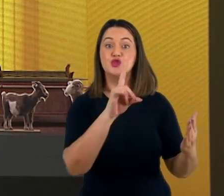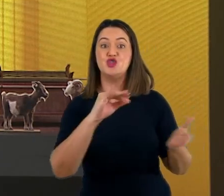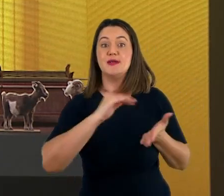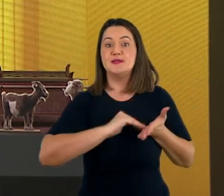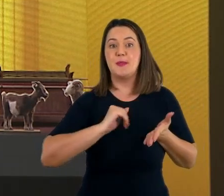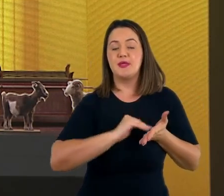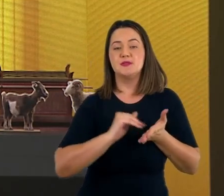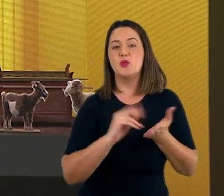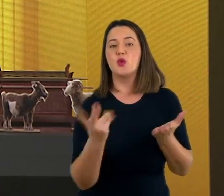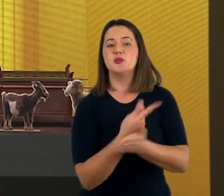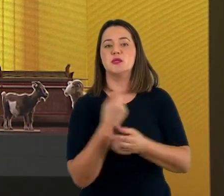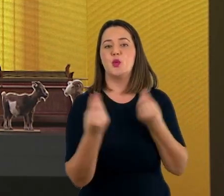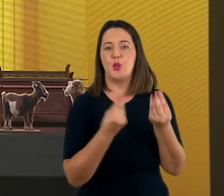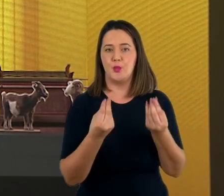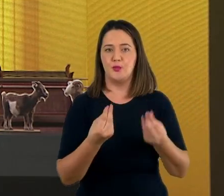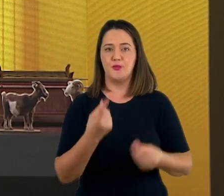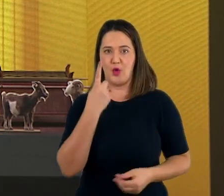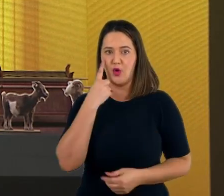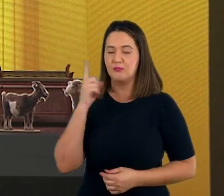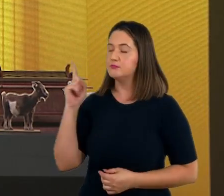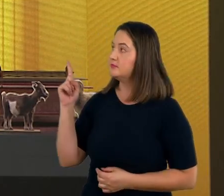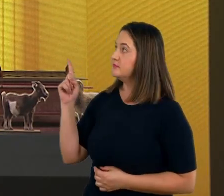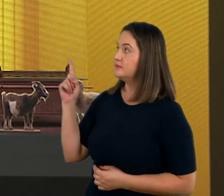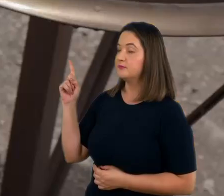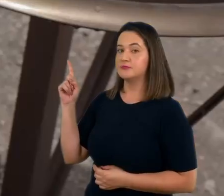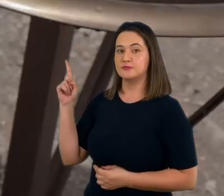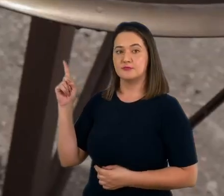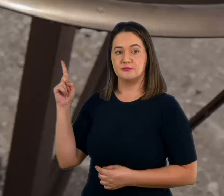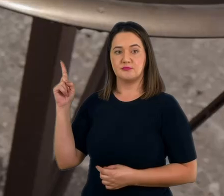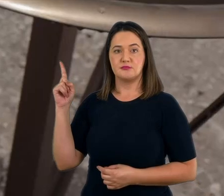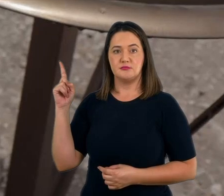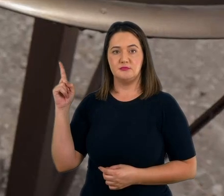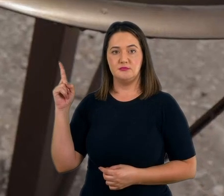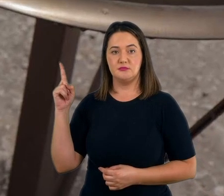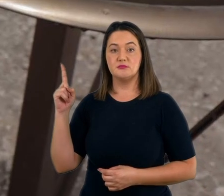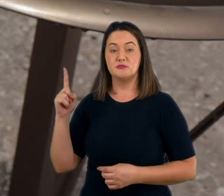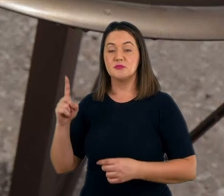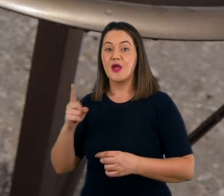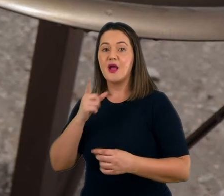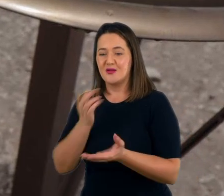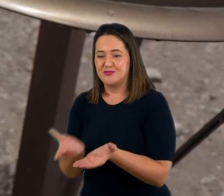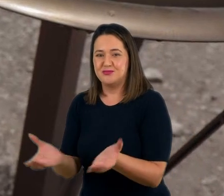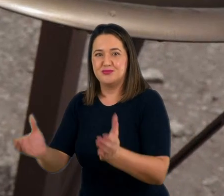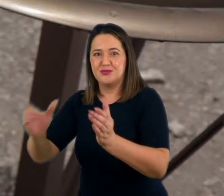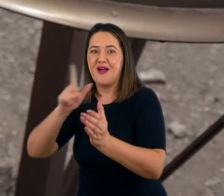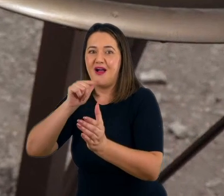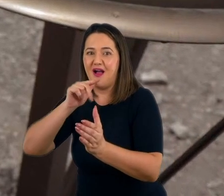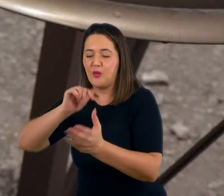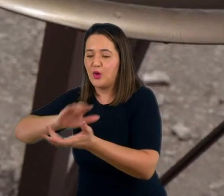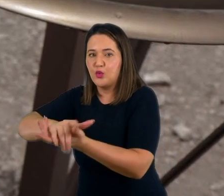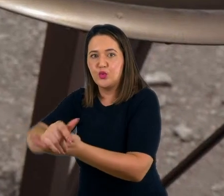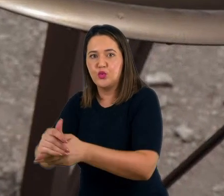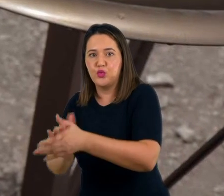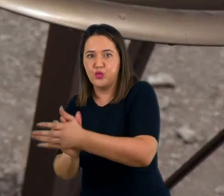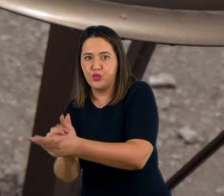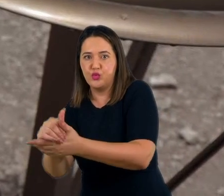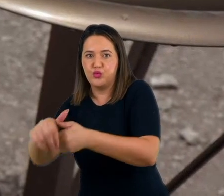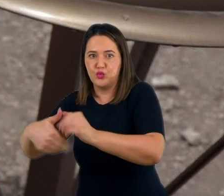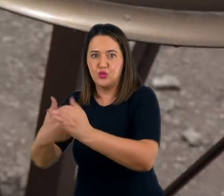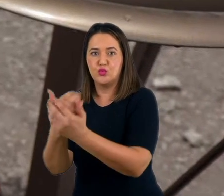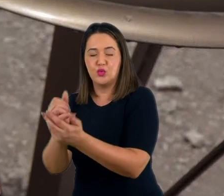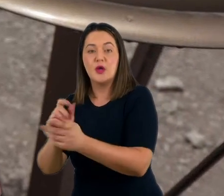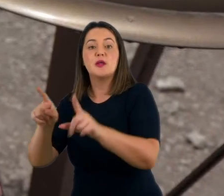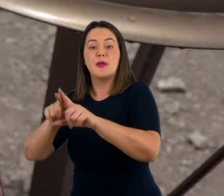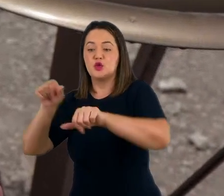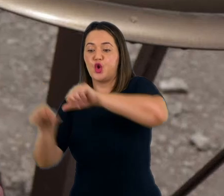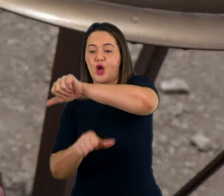os acontecimentos se davam da seguinte forma. O sumo sacerdote se lavava na pia do átrio e trocava o